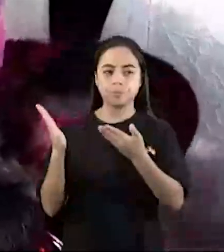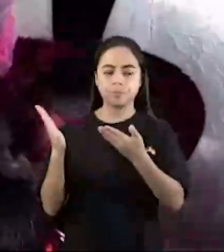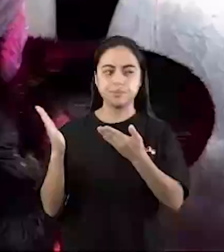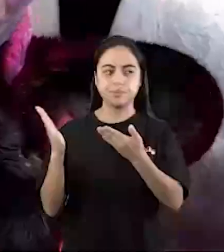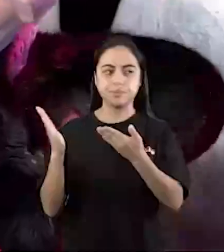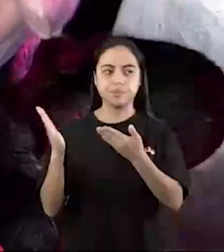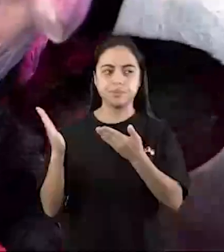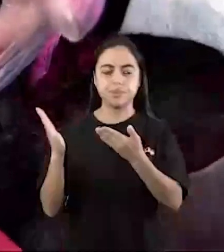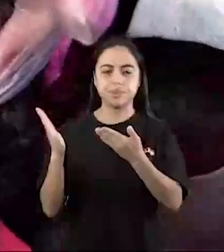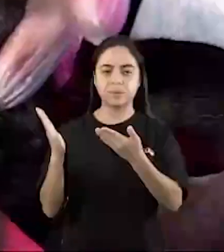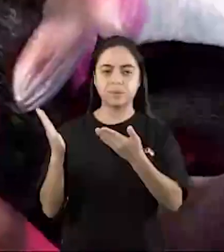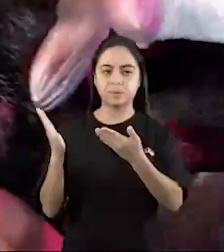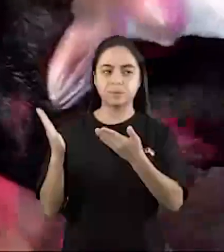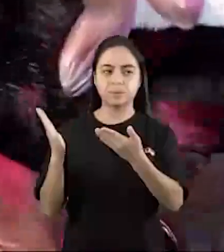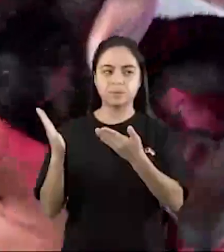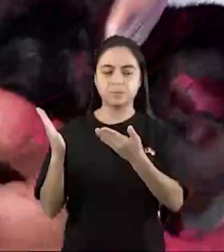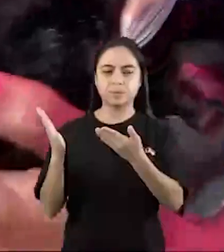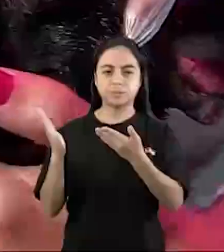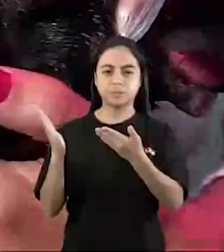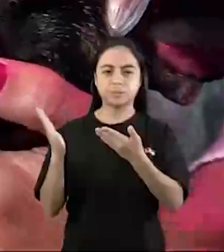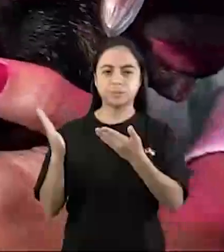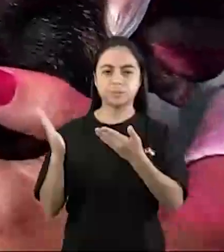Eita, amor.